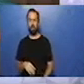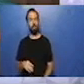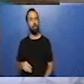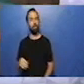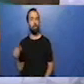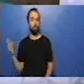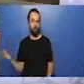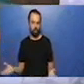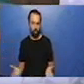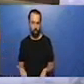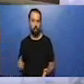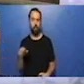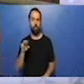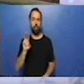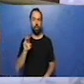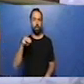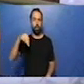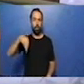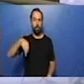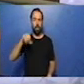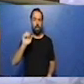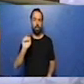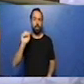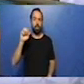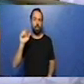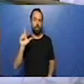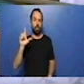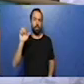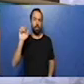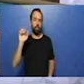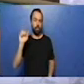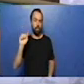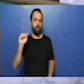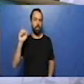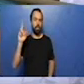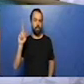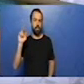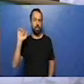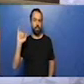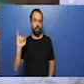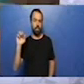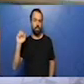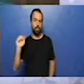e a leishmaniose, são transmitidos por mosquitos, por pernilongos,